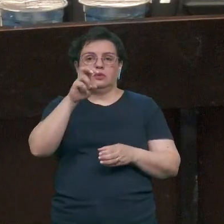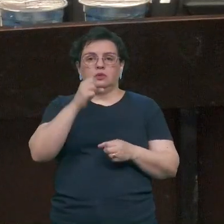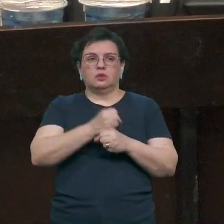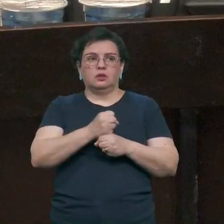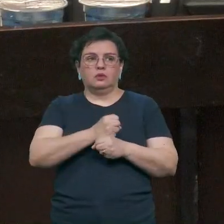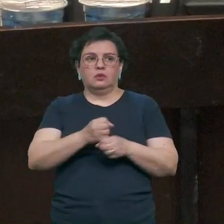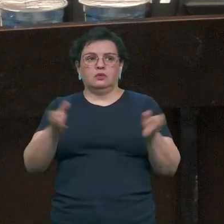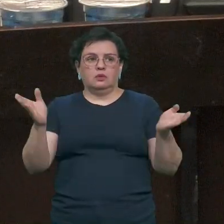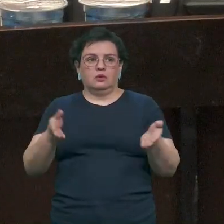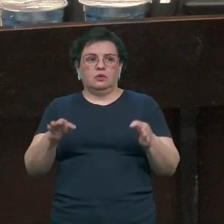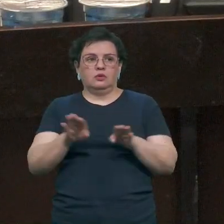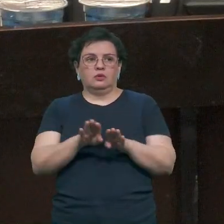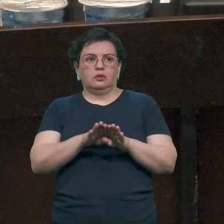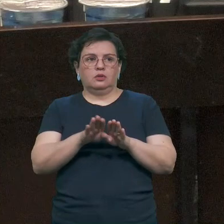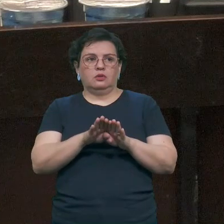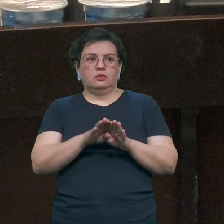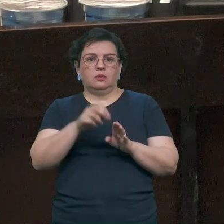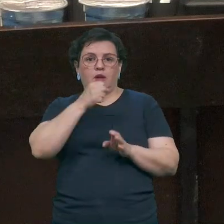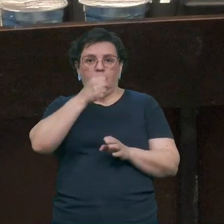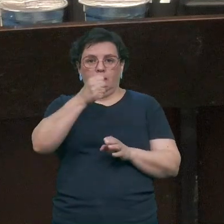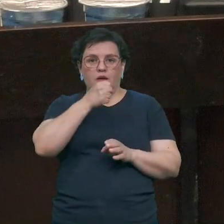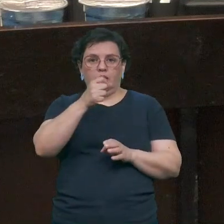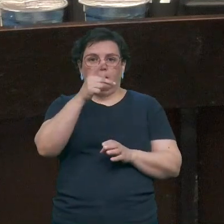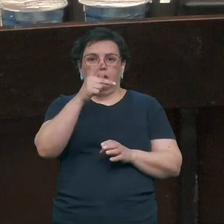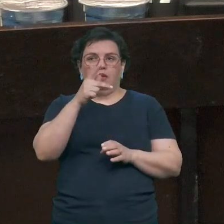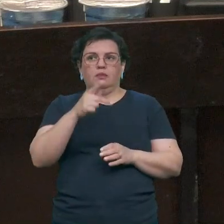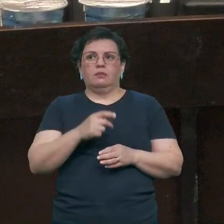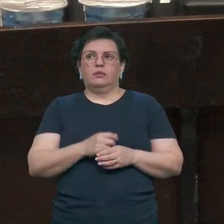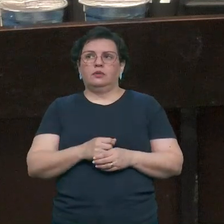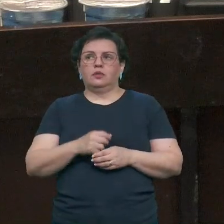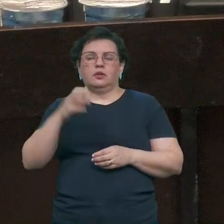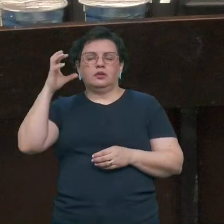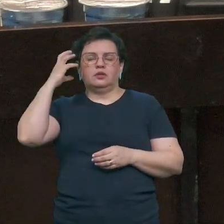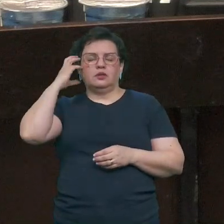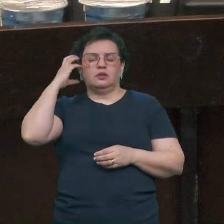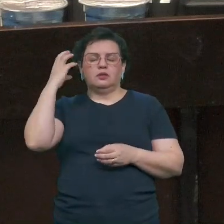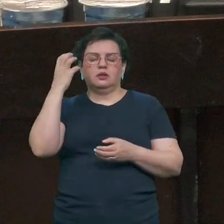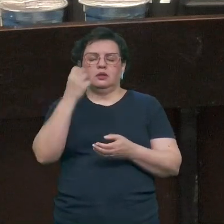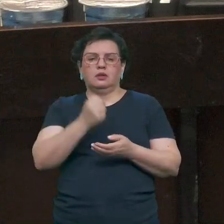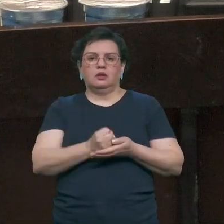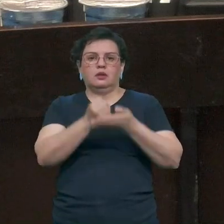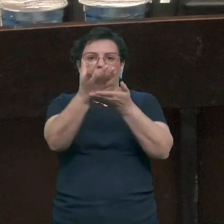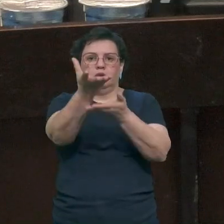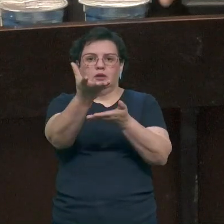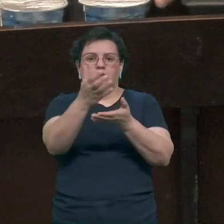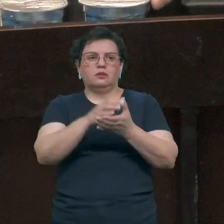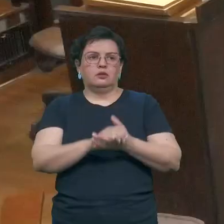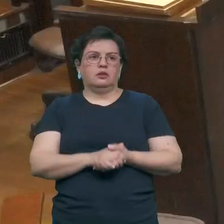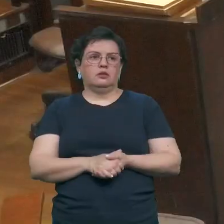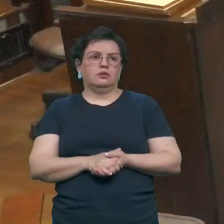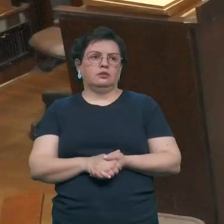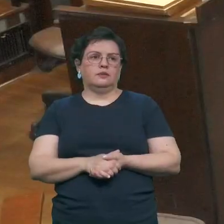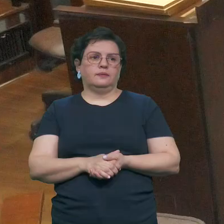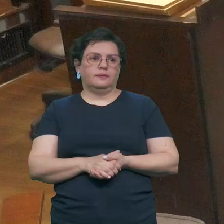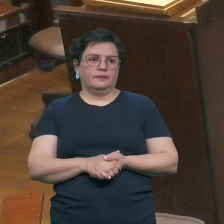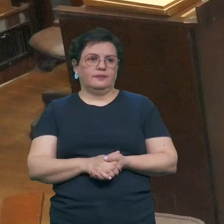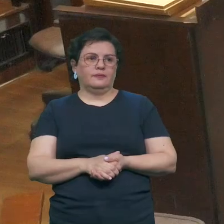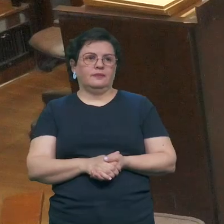hoje também é apresentadora de um podcast que promove a emancipação feminina.